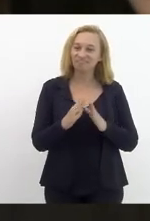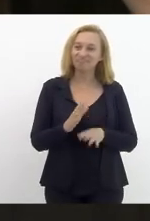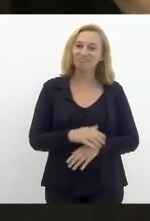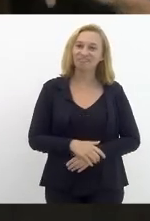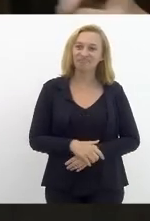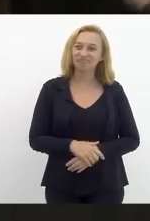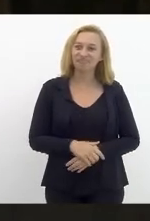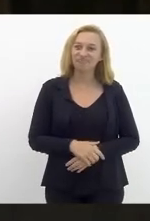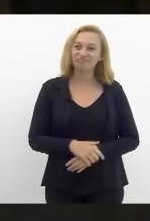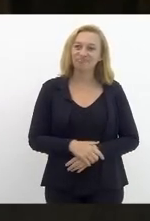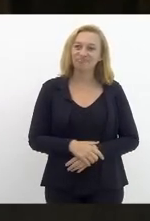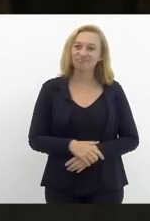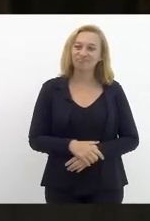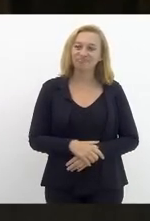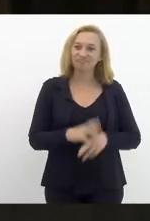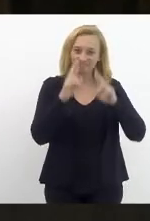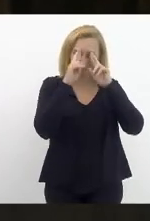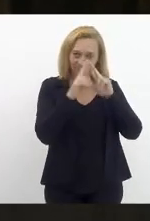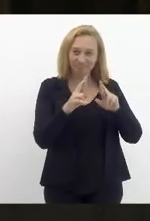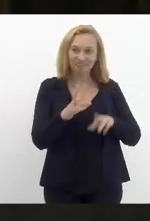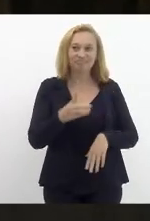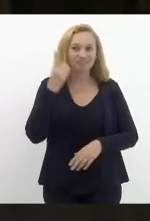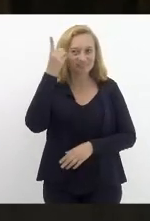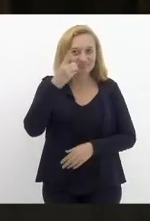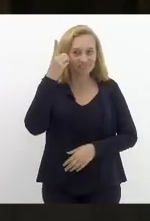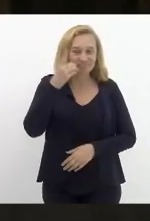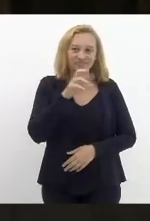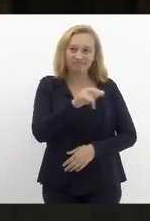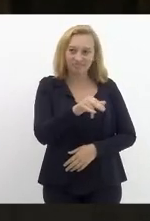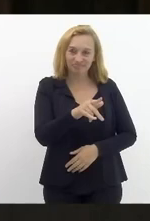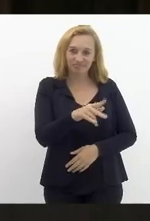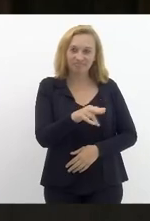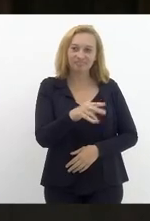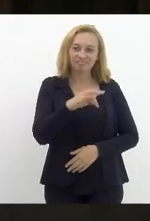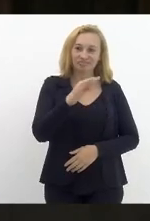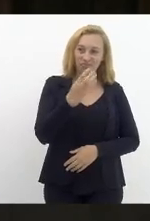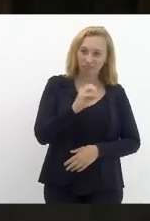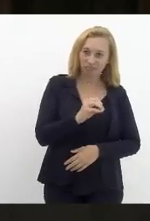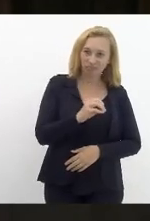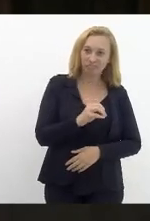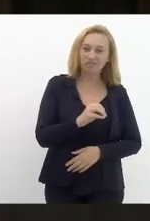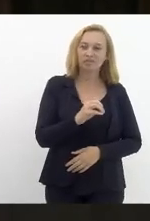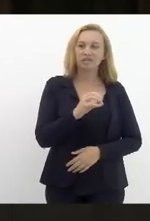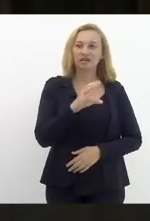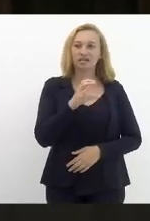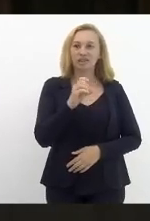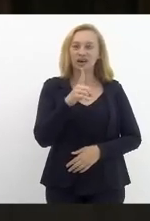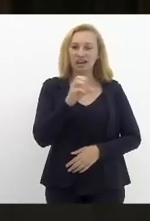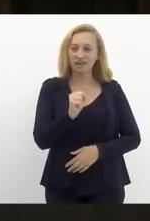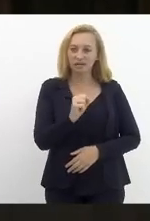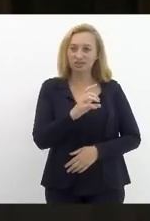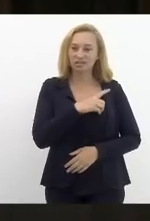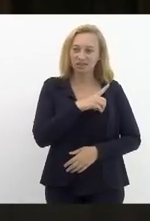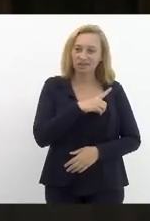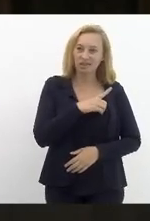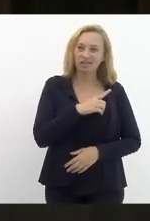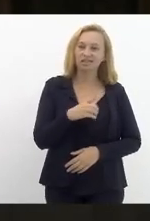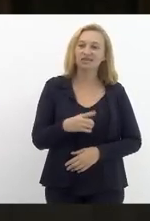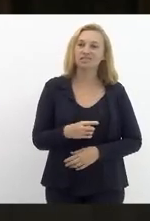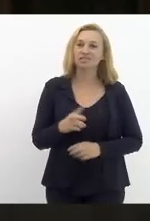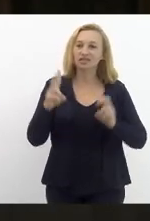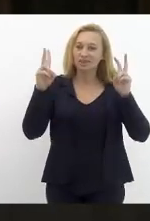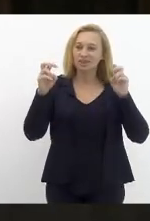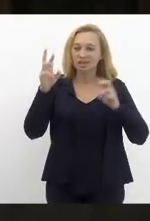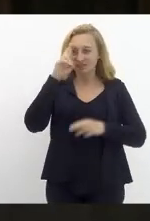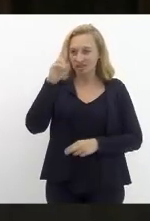nenhuma, em respeito ao deputado, meu querido irmão, deputado Márcio Galberto, deputado Carlos Augusto, tê-la aqui, foi chefe